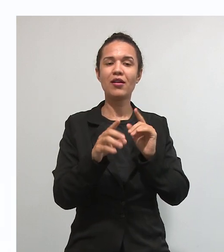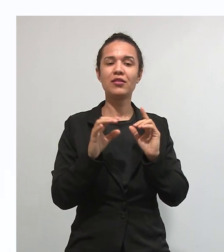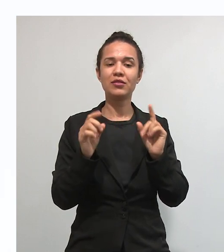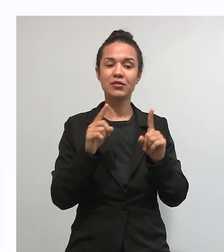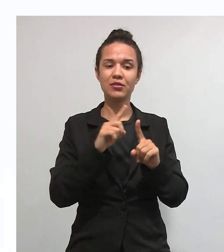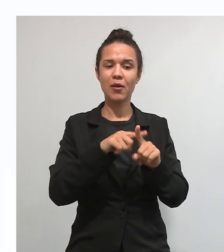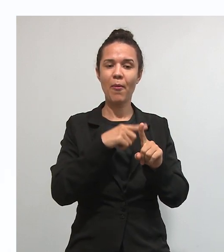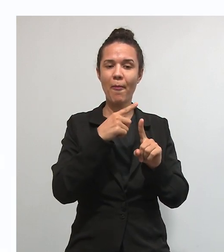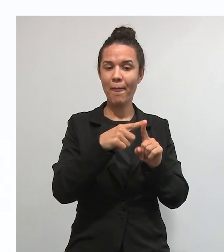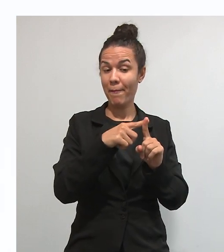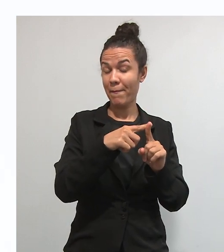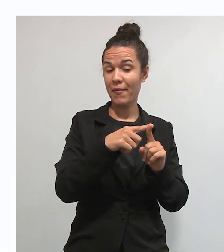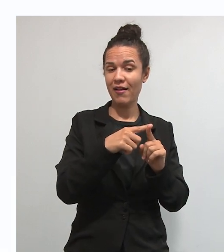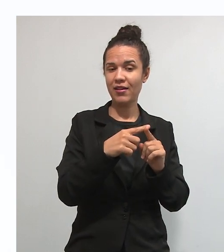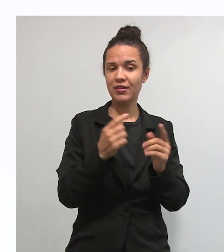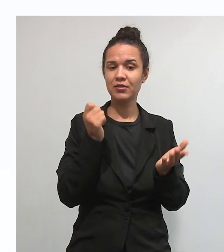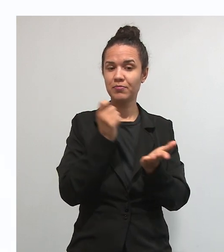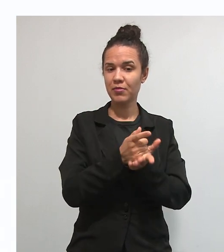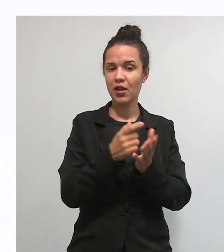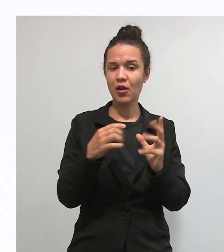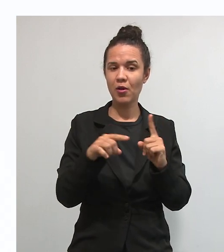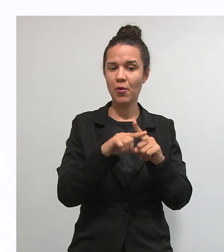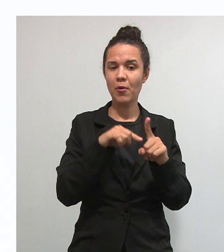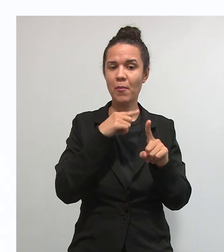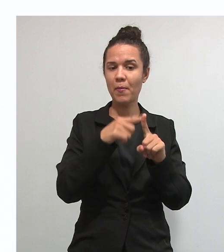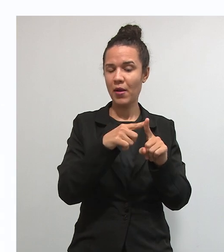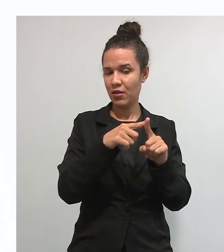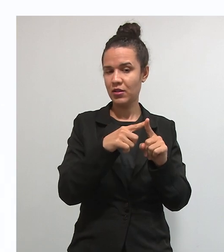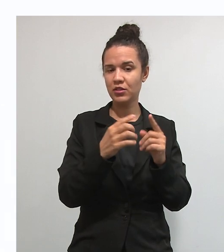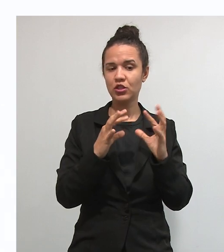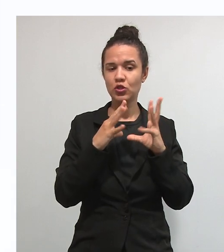os cancelados.